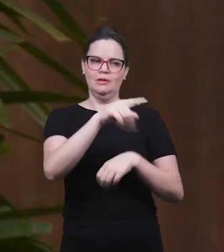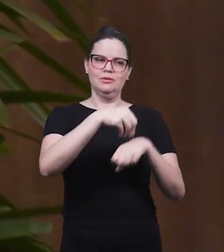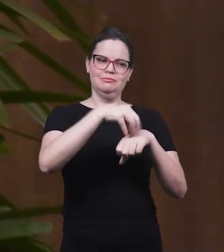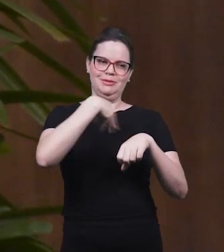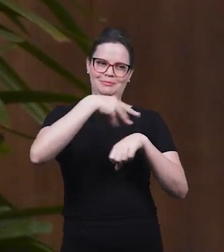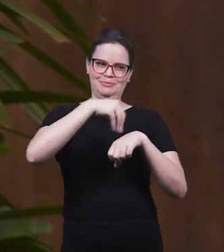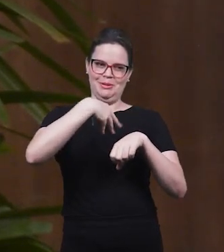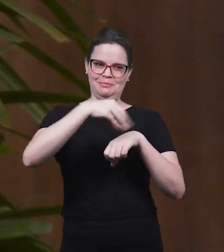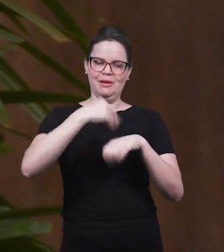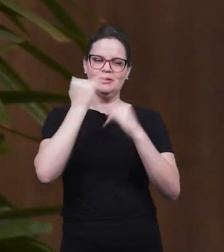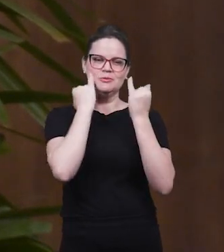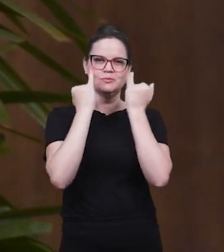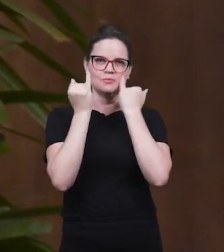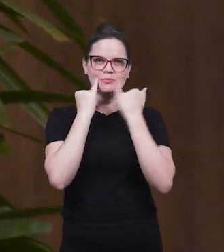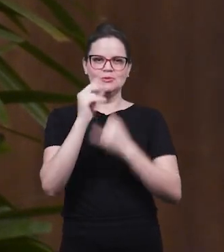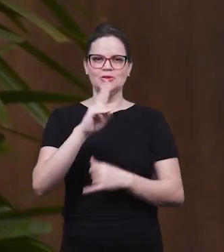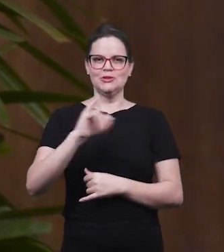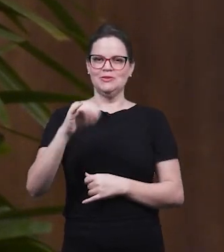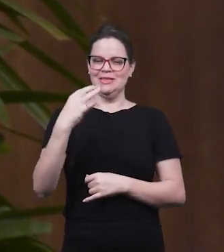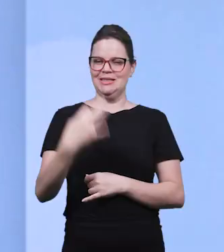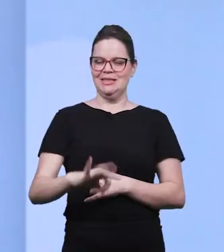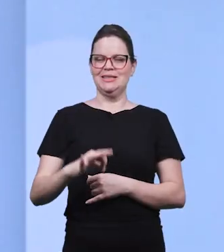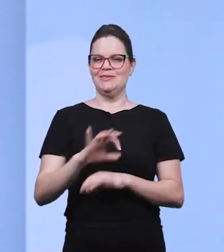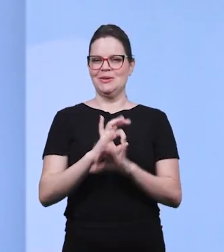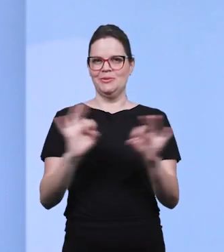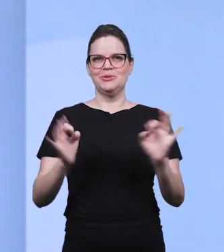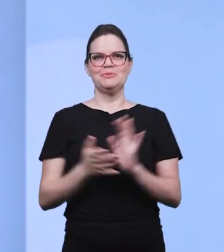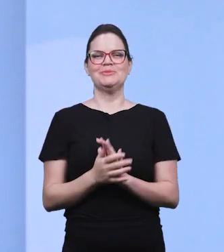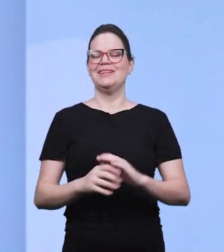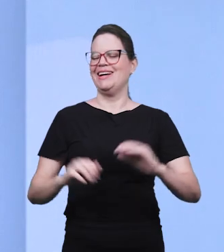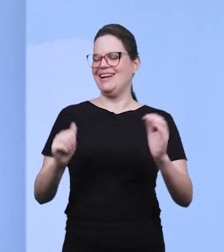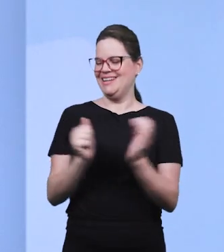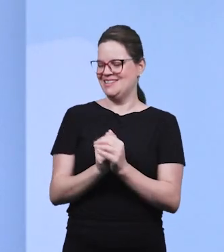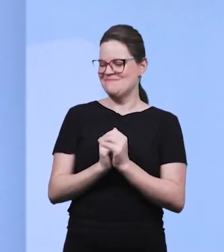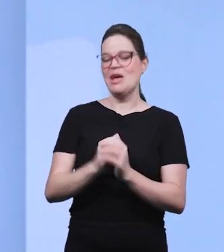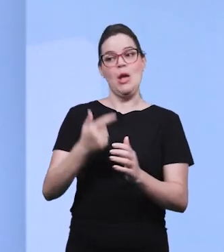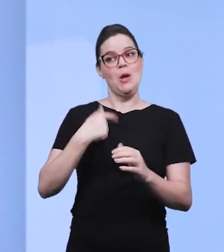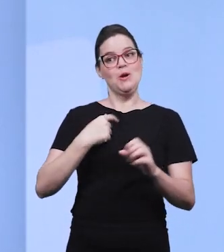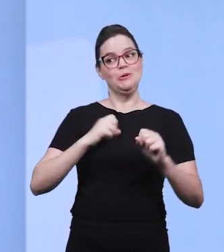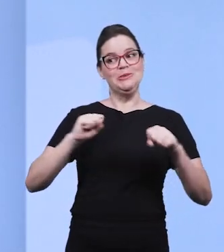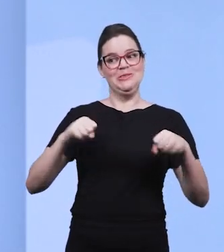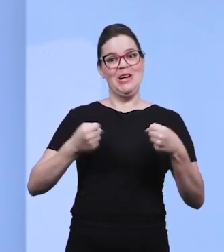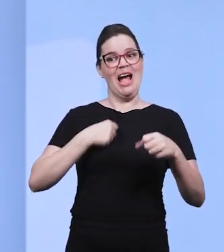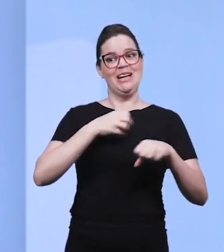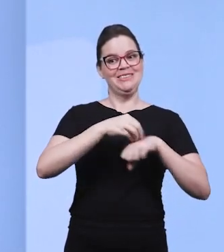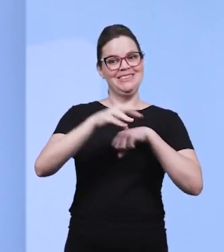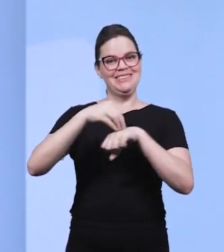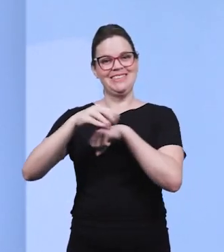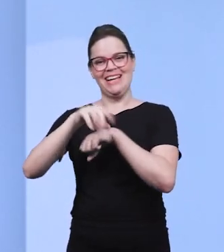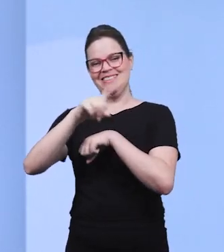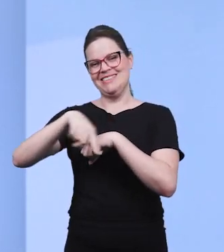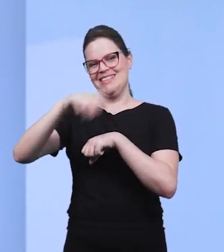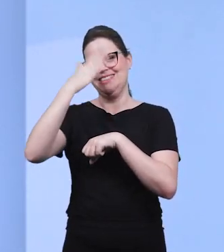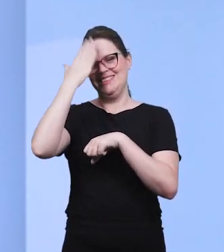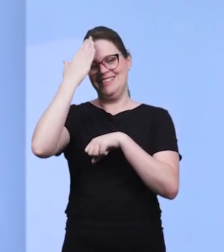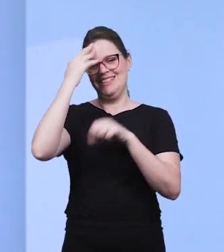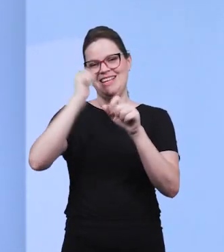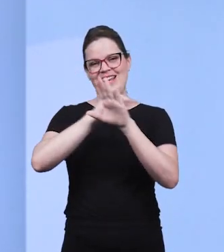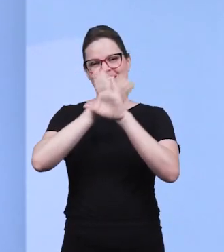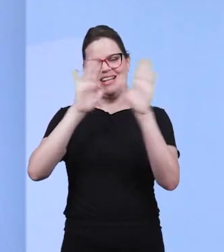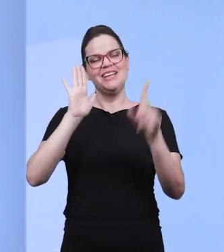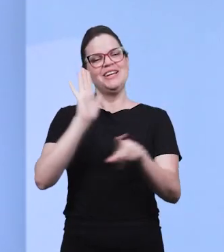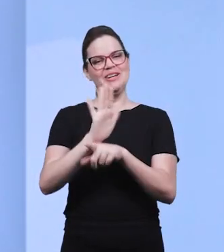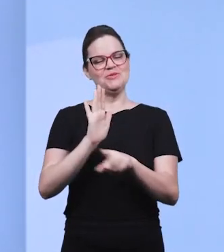essas informações que serão de grande valia. Amém! Vamos esforçar aqui para contribuir e ajudar os irmãos aí a traçarem